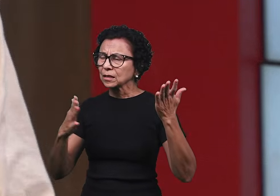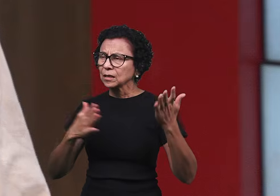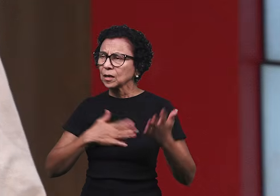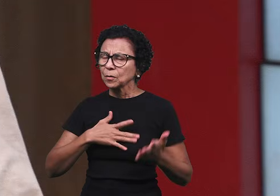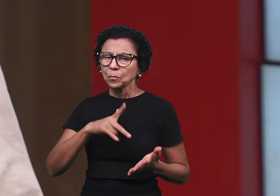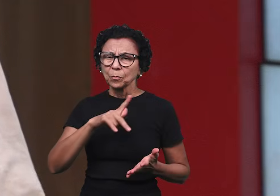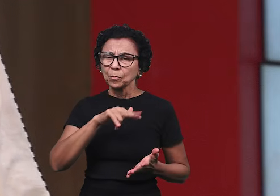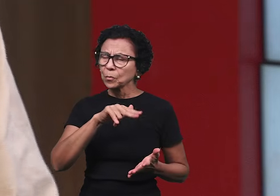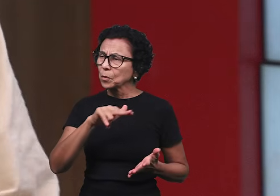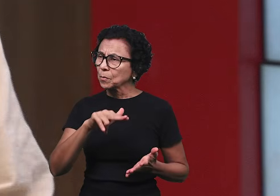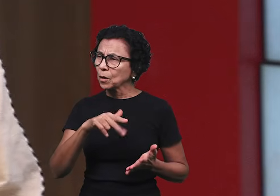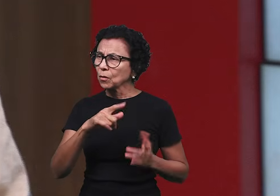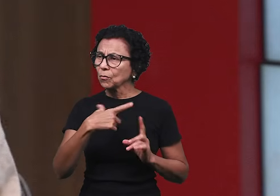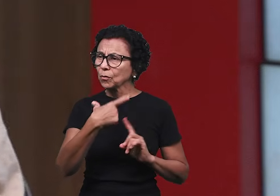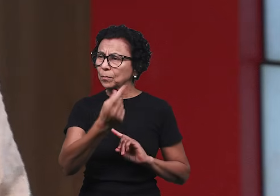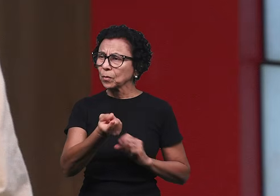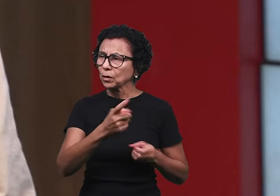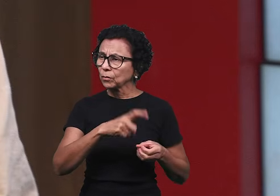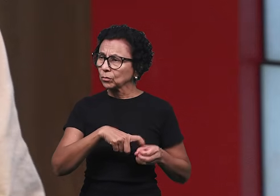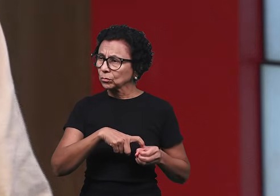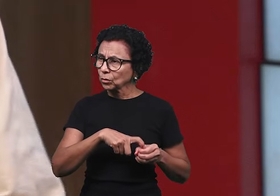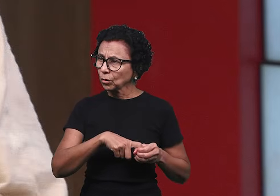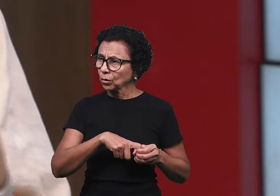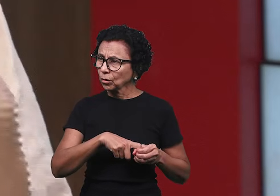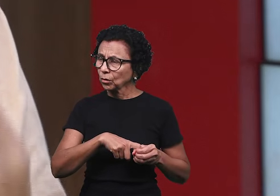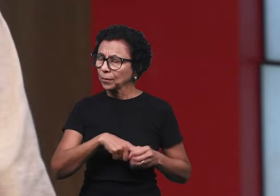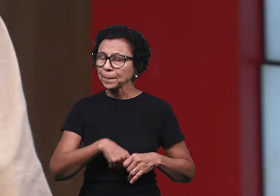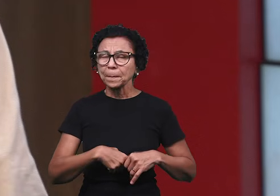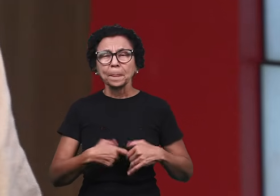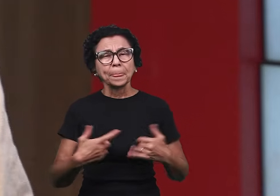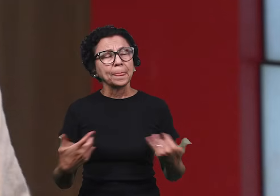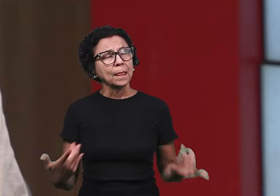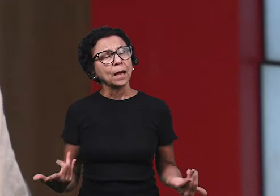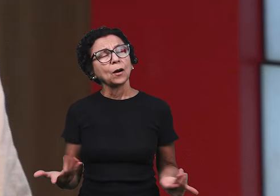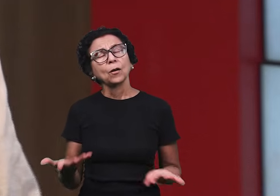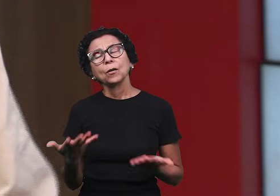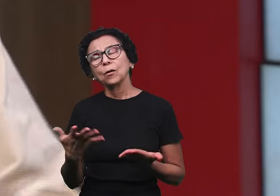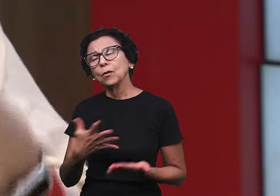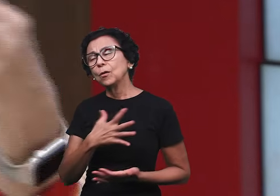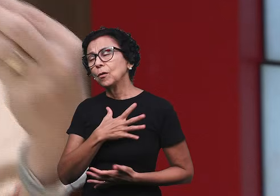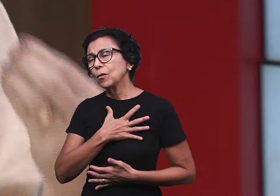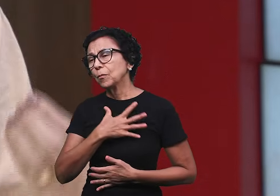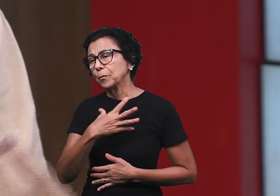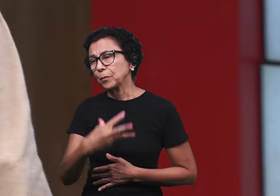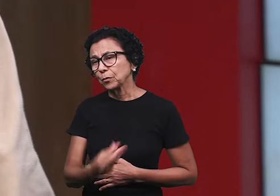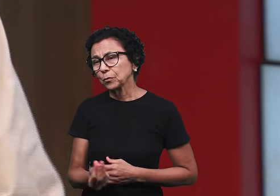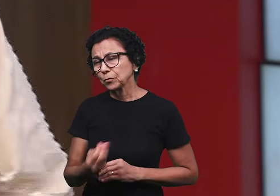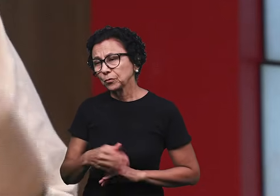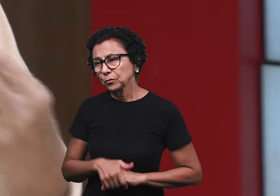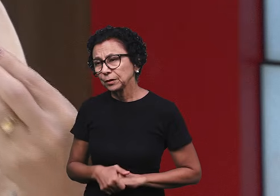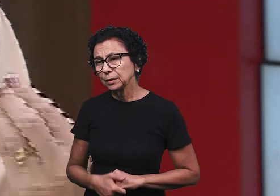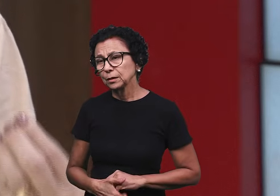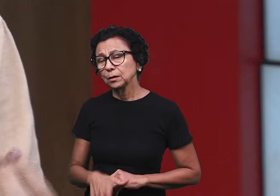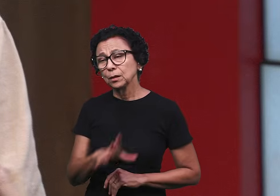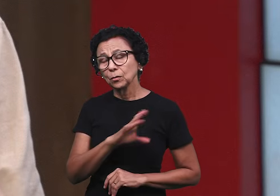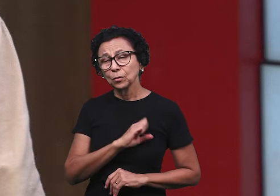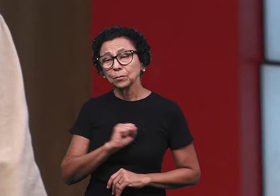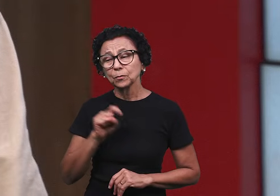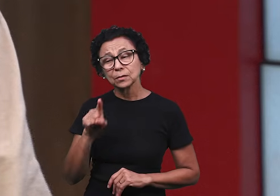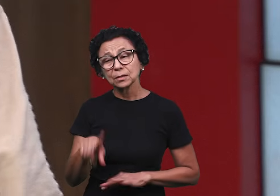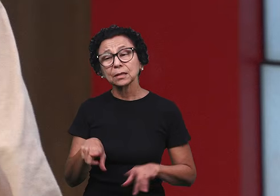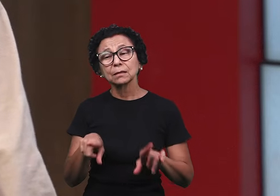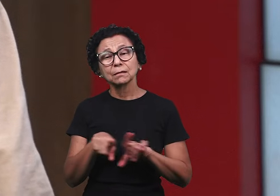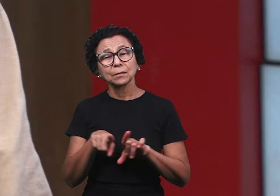coisas são tuas. Imagine Deus, que é o Senhor do universo, que tem toda a riqueza, todo o